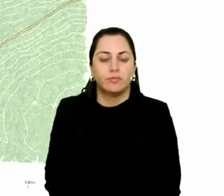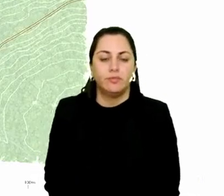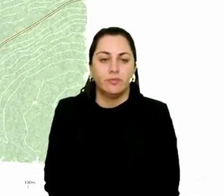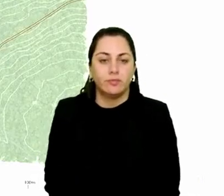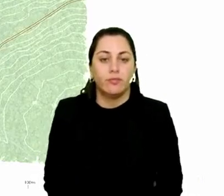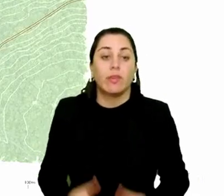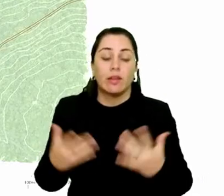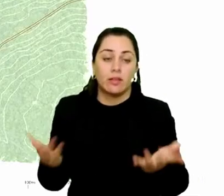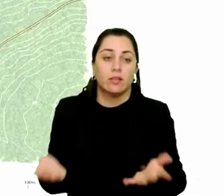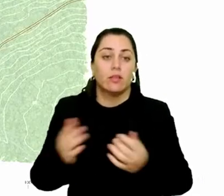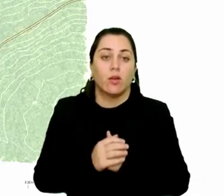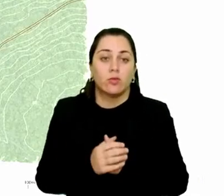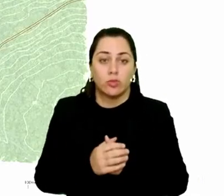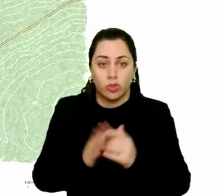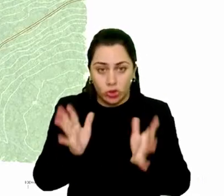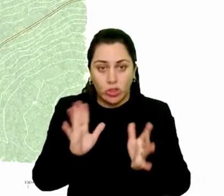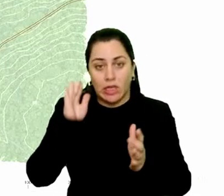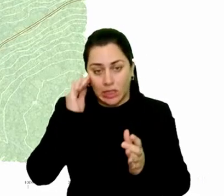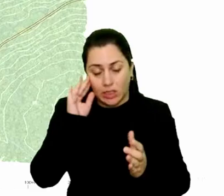E, bom, então, entendendo